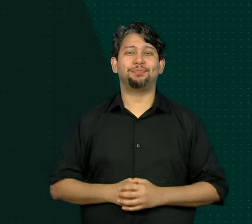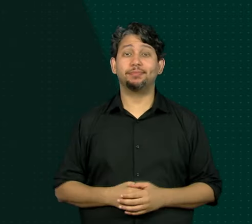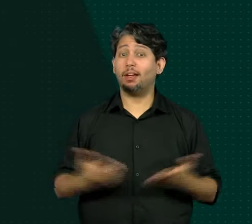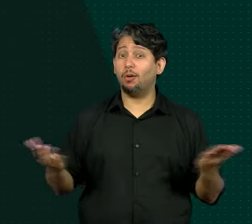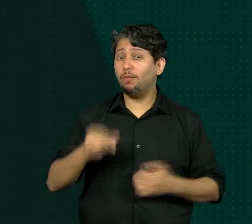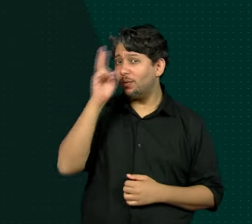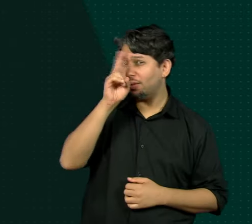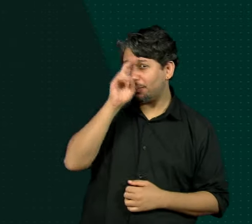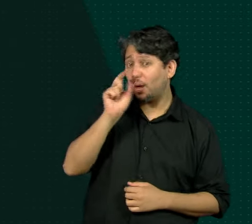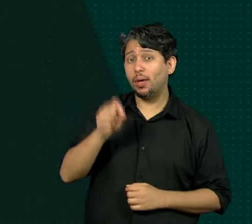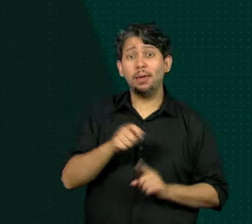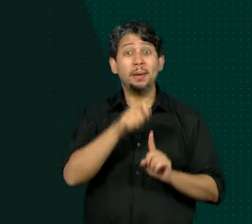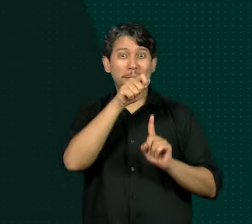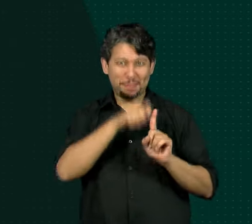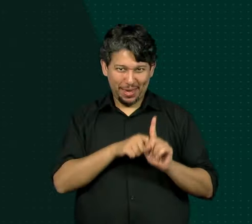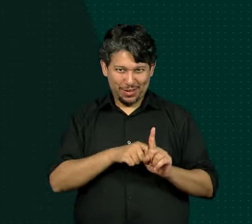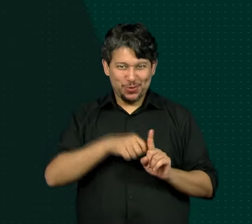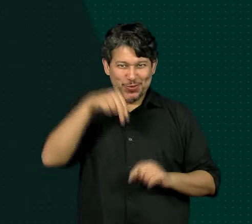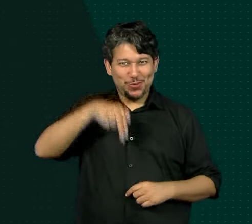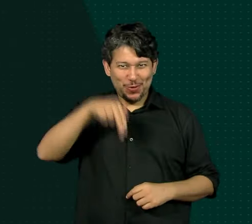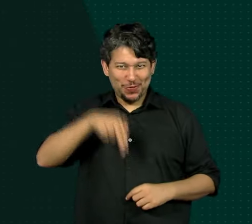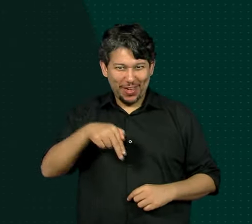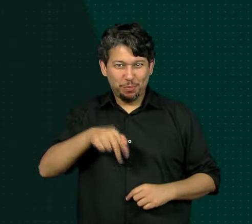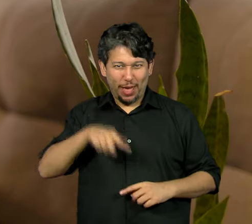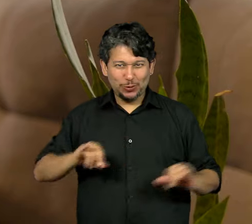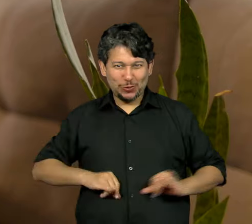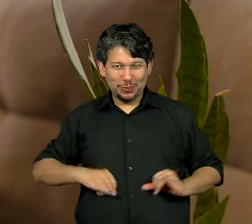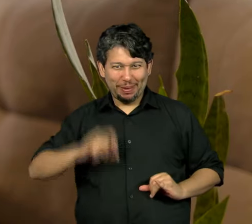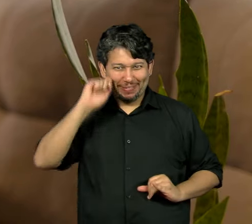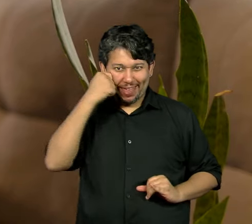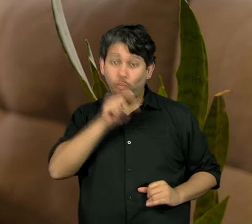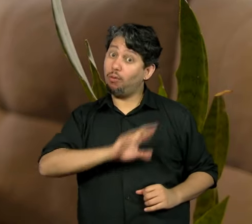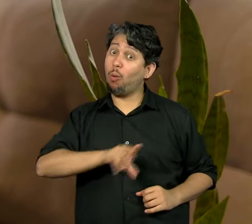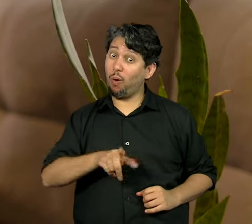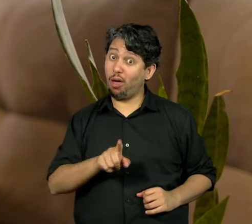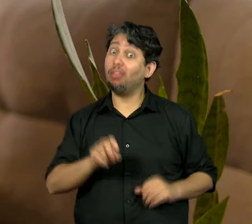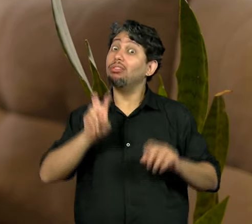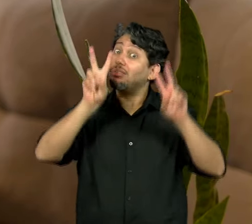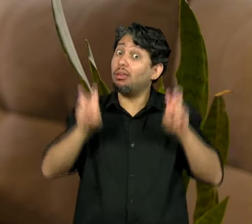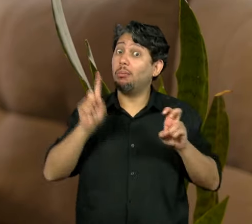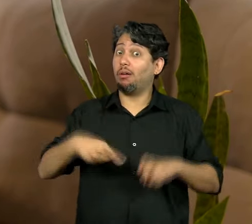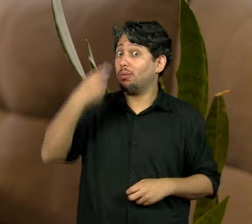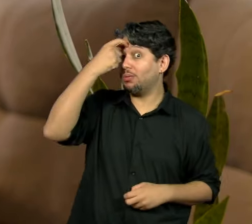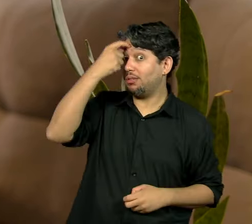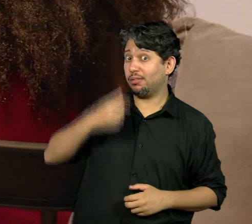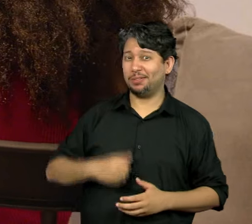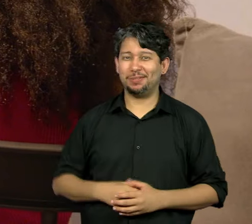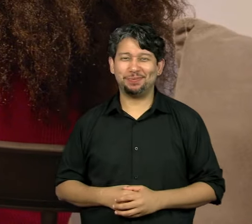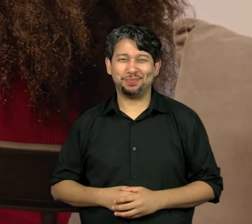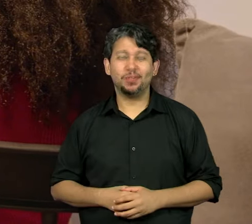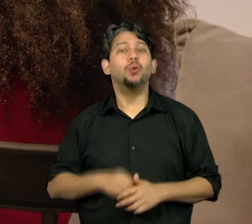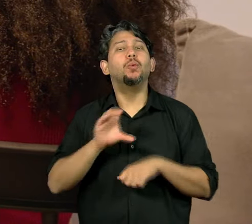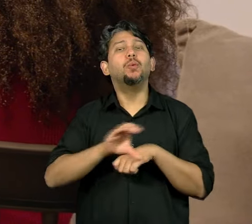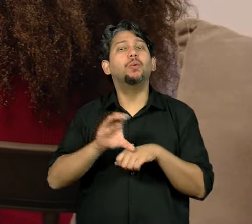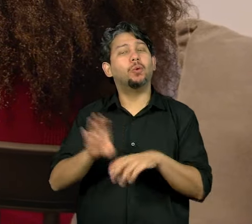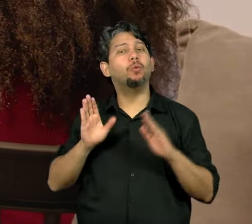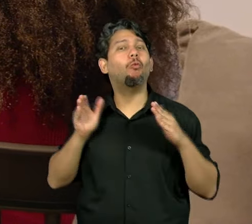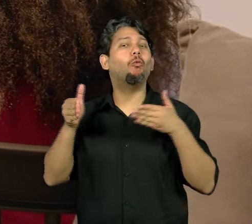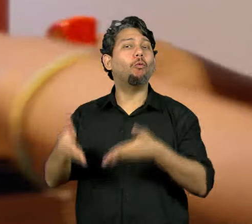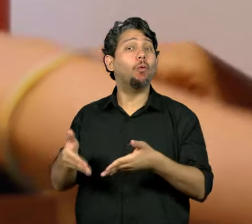mês da consciência negra e não é do sofrimento negro. Os cursos, um deles ele tá voltado para todas as pessoas que